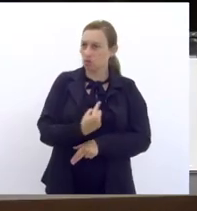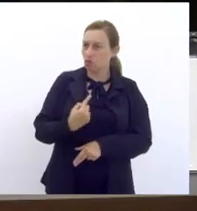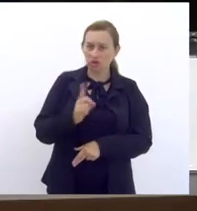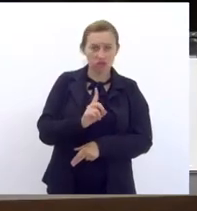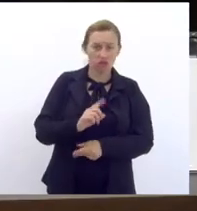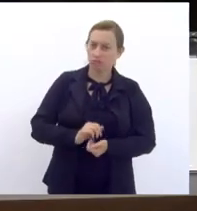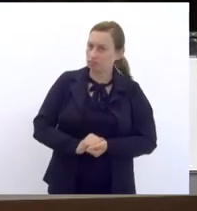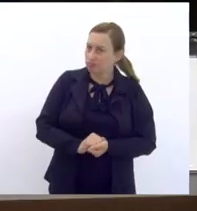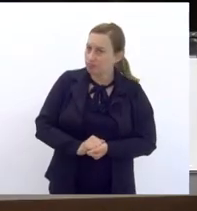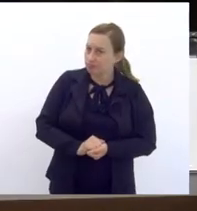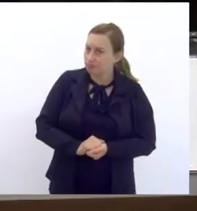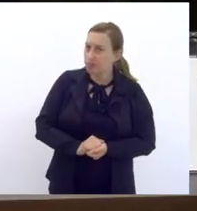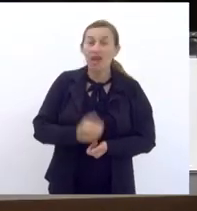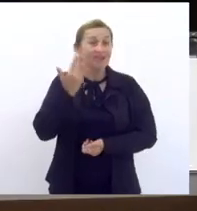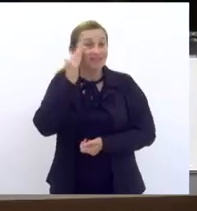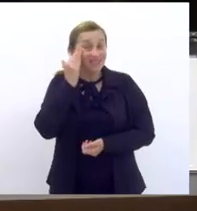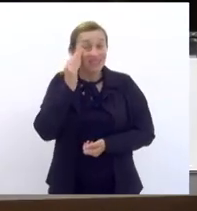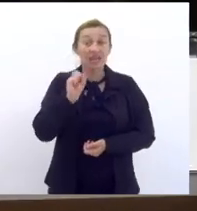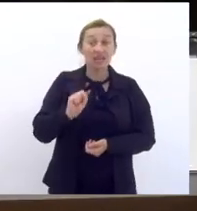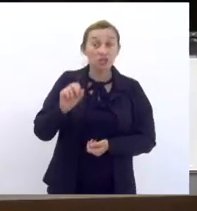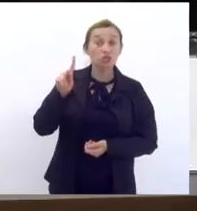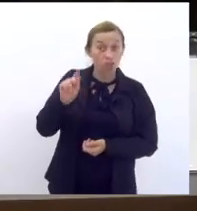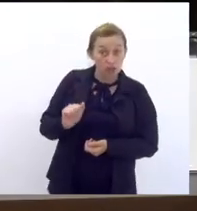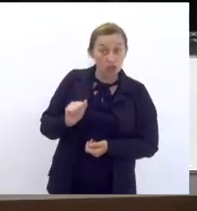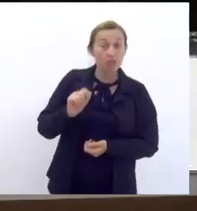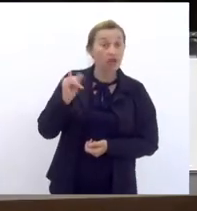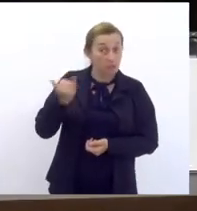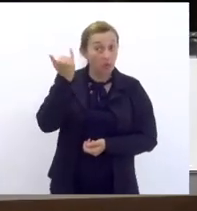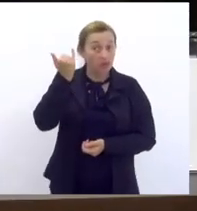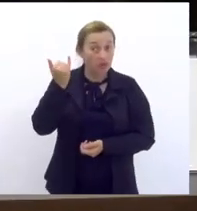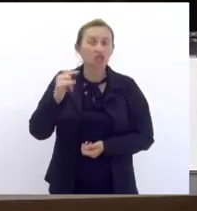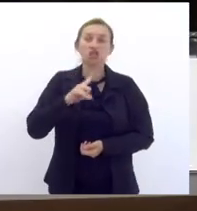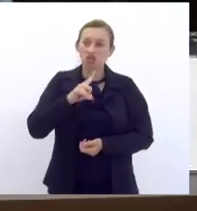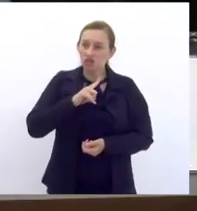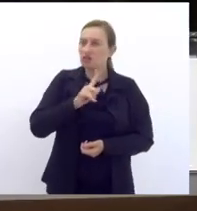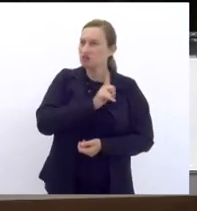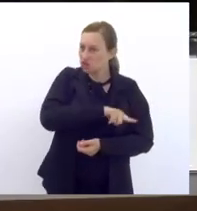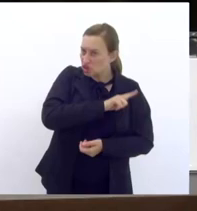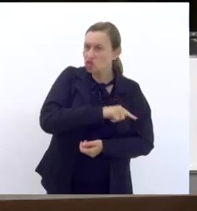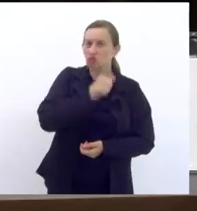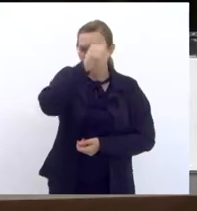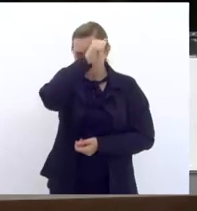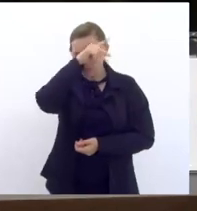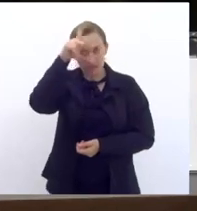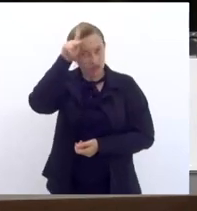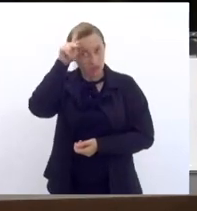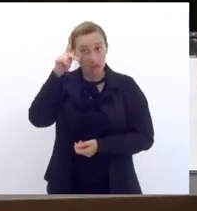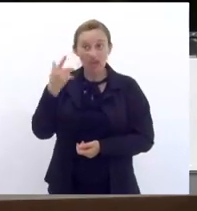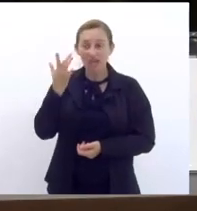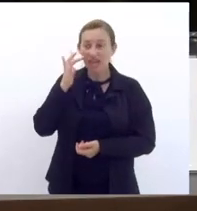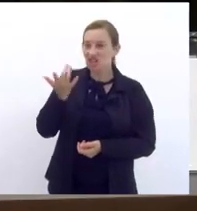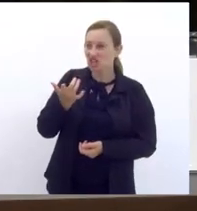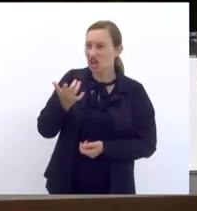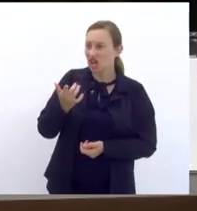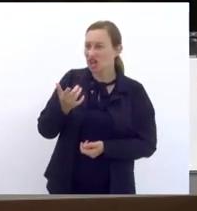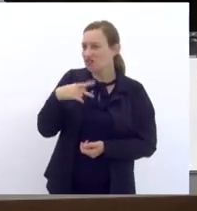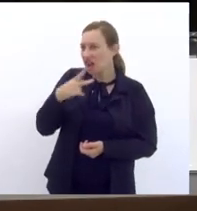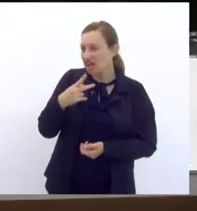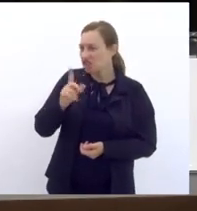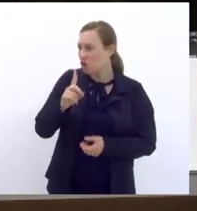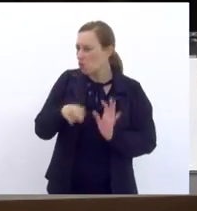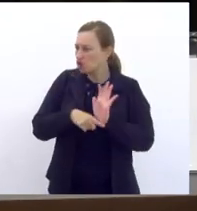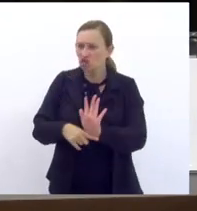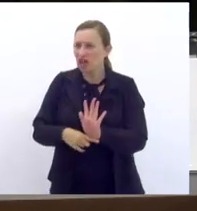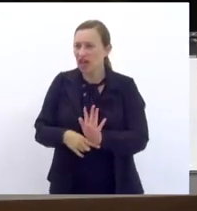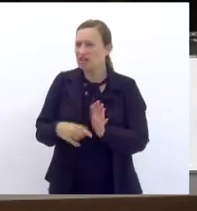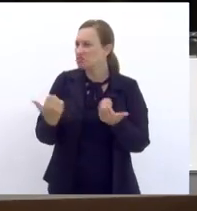equipe está tendo de entender que a suíta é o protagonismo já tivemos gestores na prefeitura que disseram que não ia ajudar porque